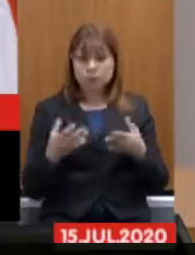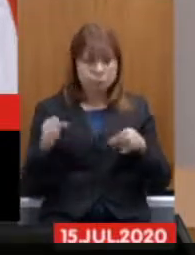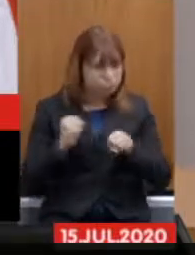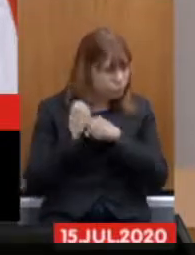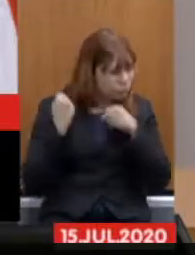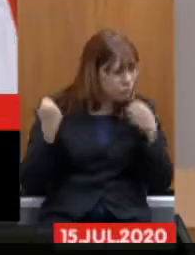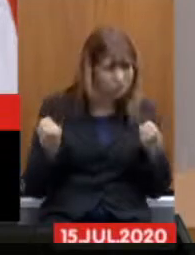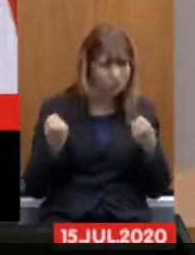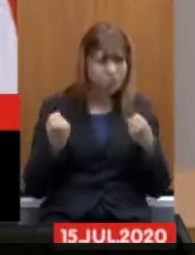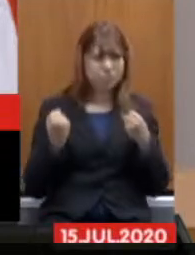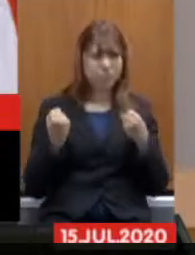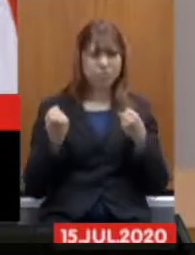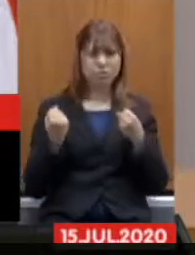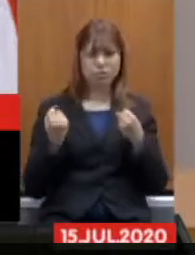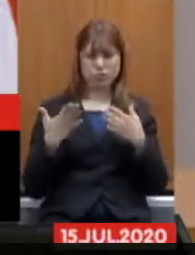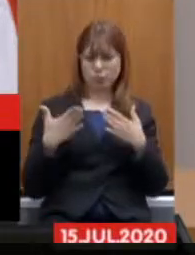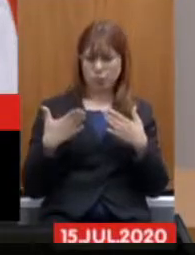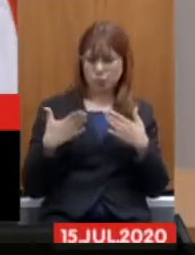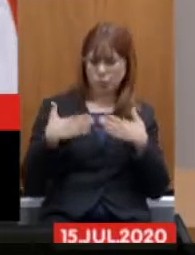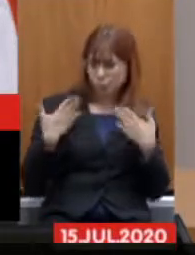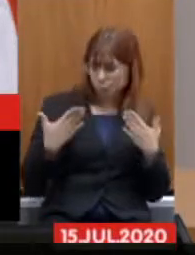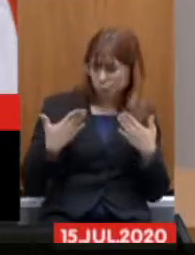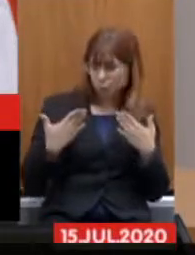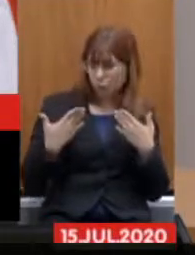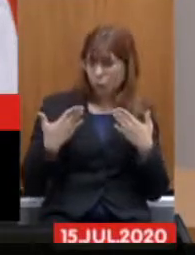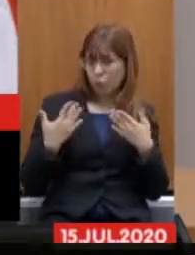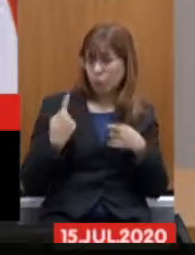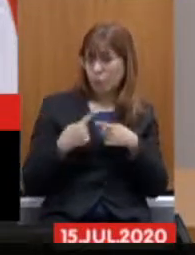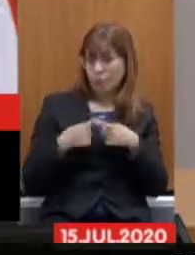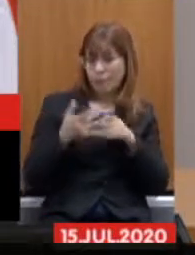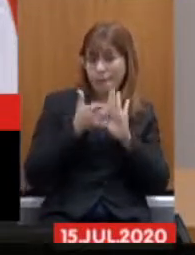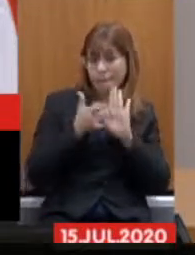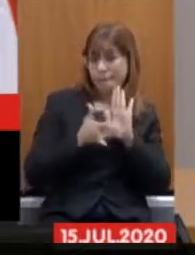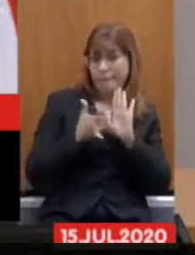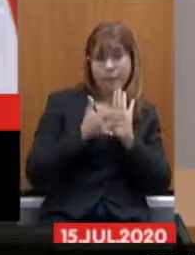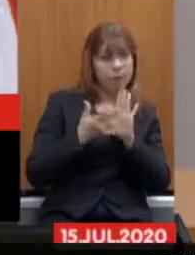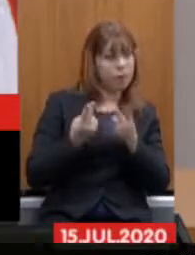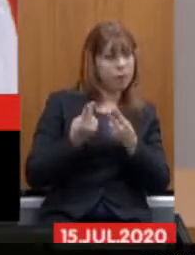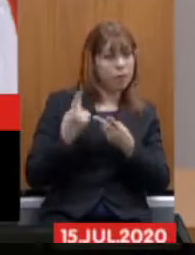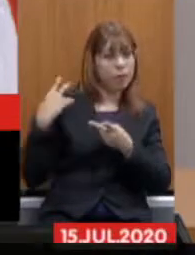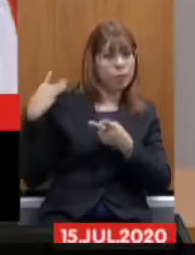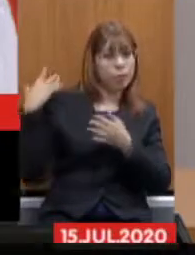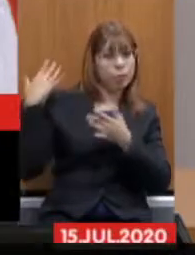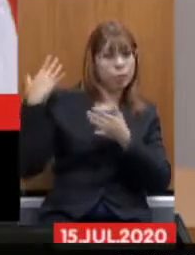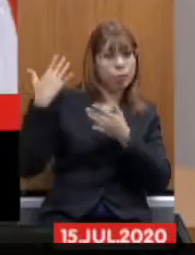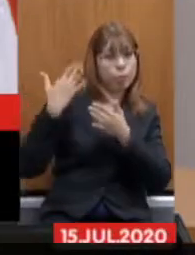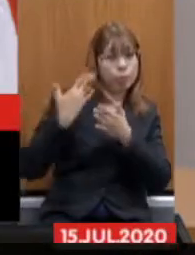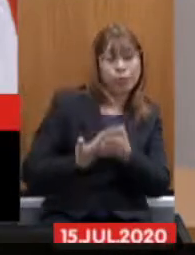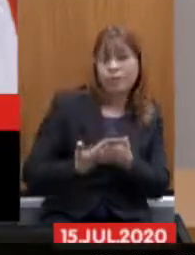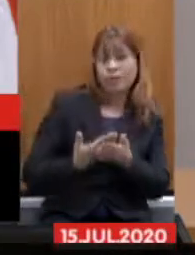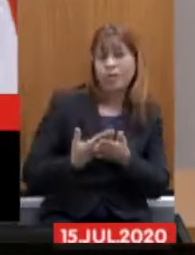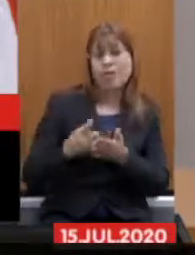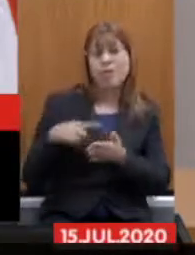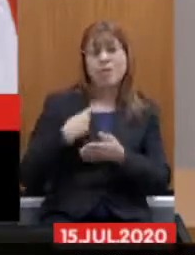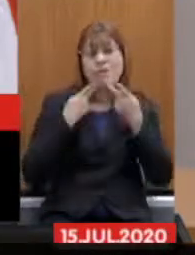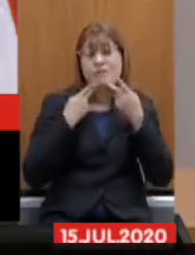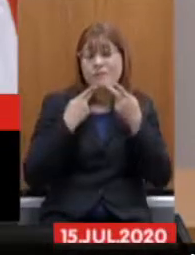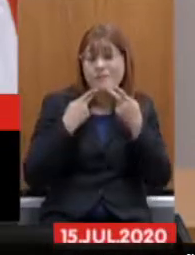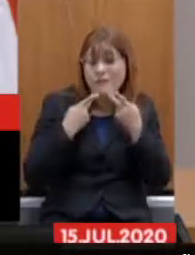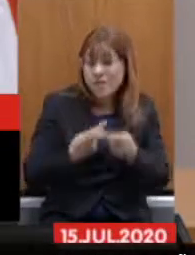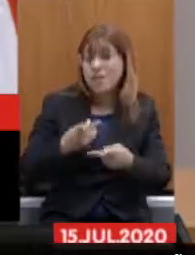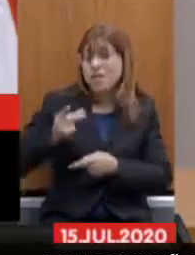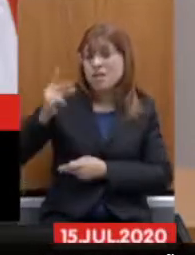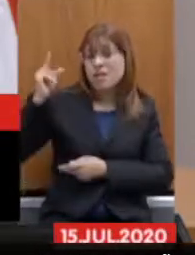que se causa espanto porque é uma pauta que sempre esteve na nossa boca que sempre esteve